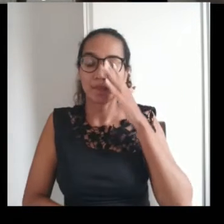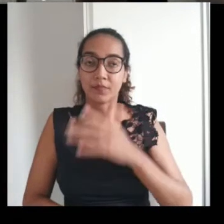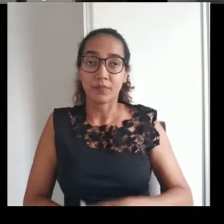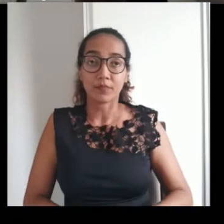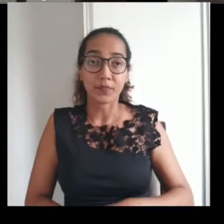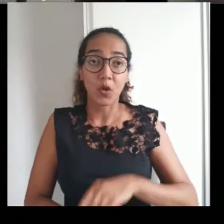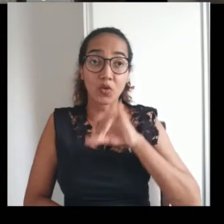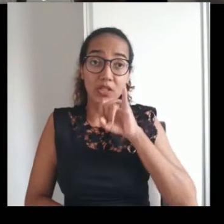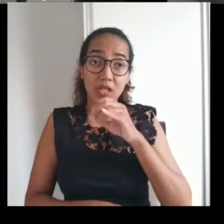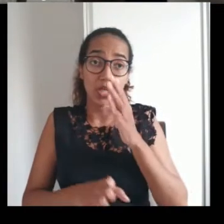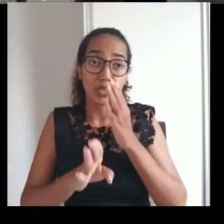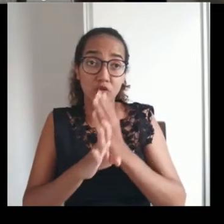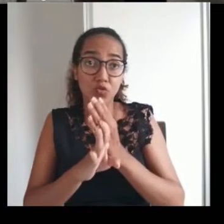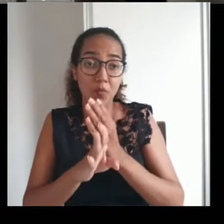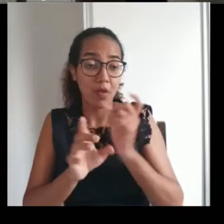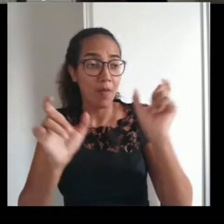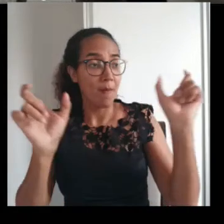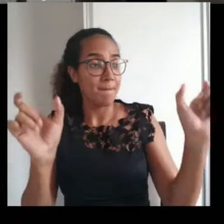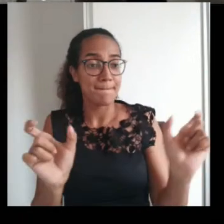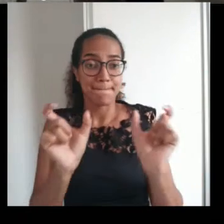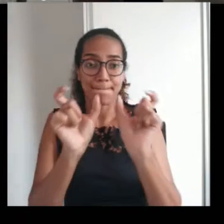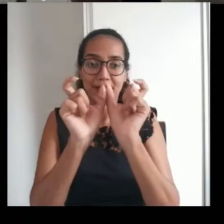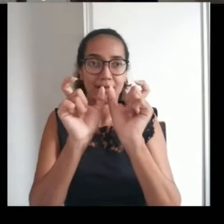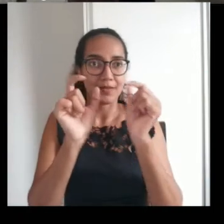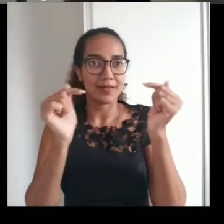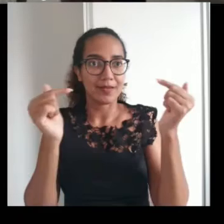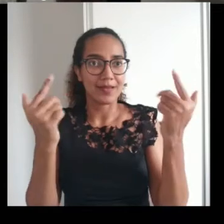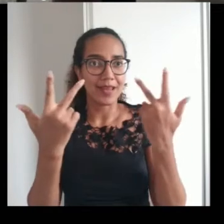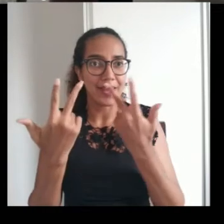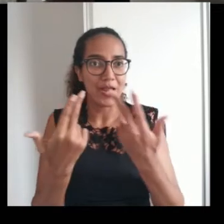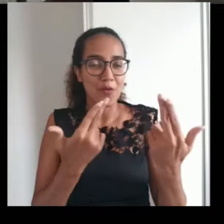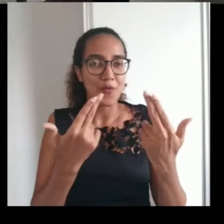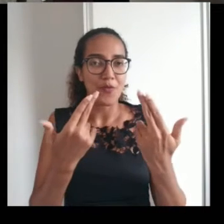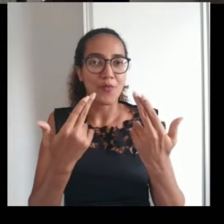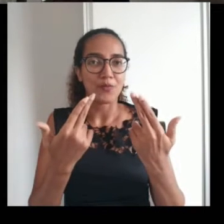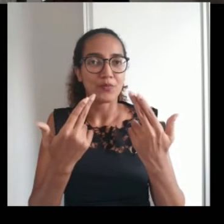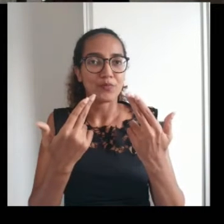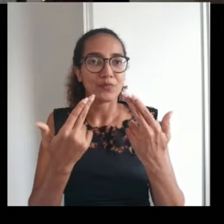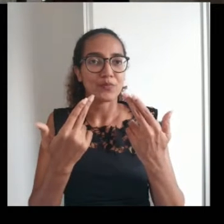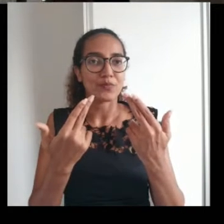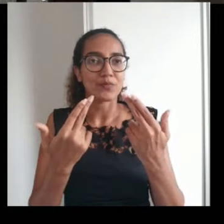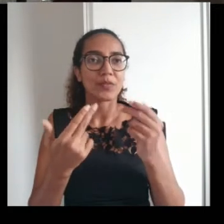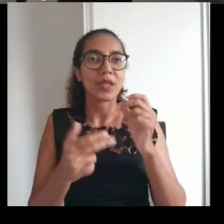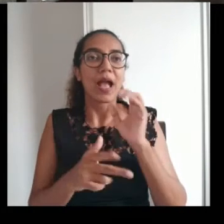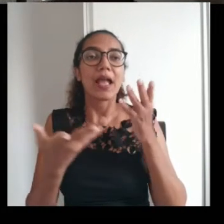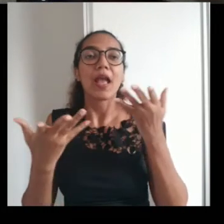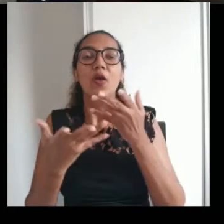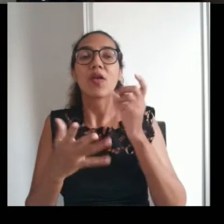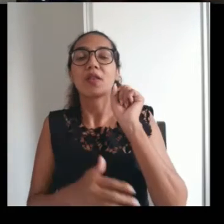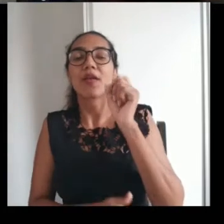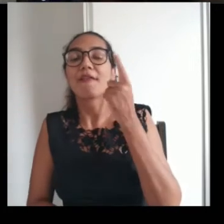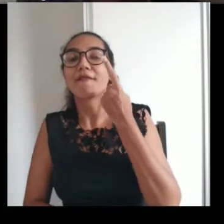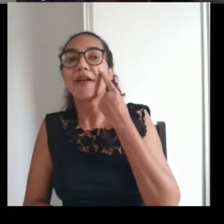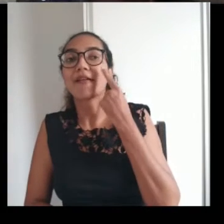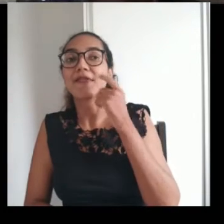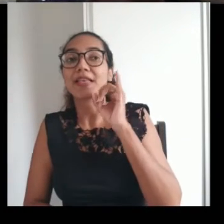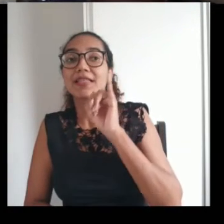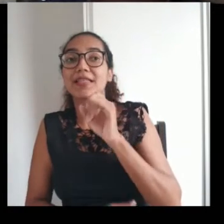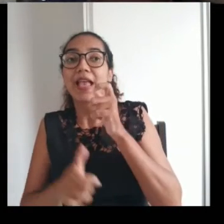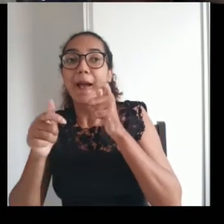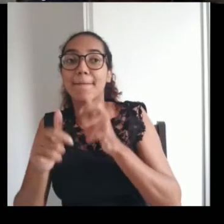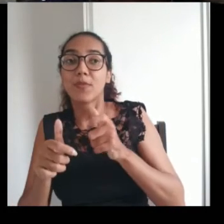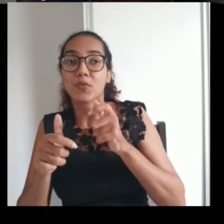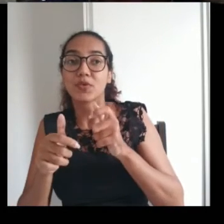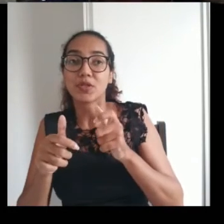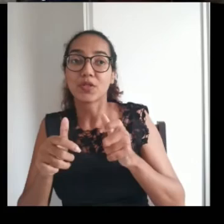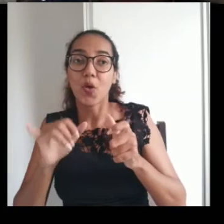a conta com o mesmo número. Aí eu vejo se a posição I é diferente de próxima, ou seja, se não é a